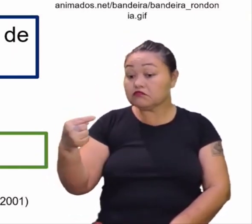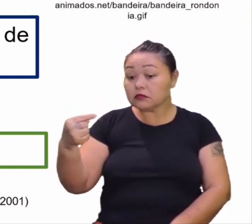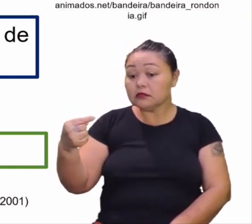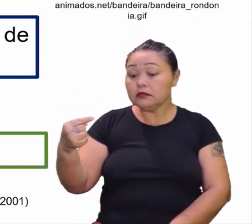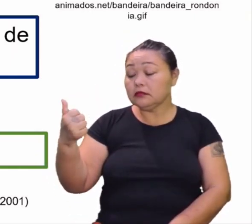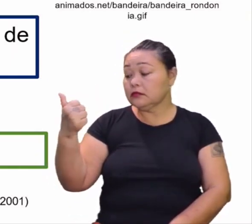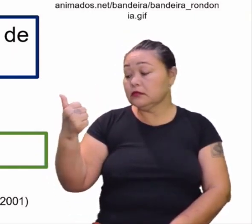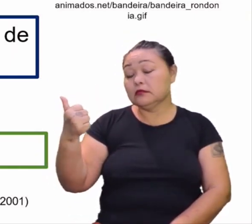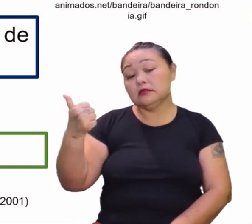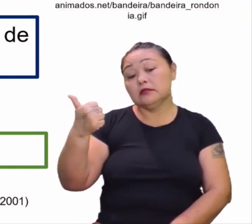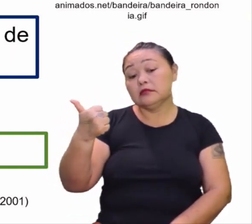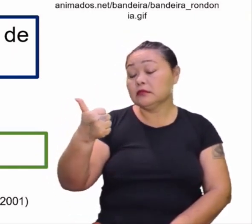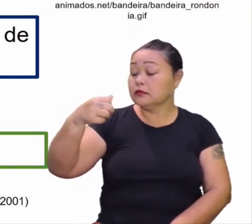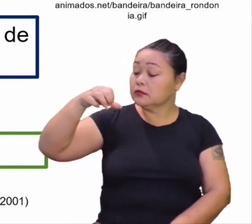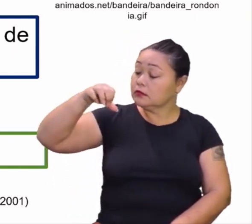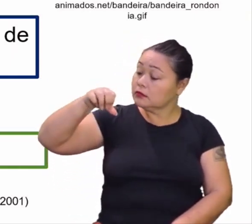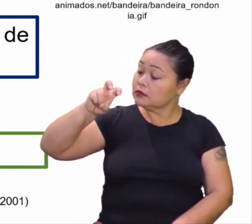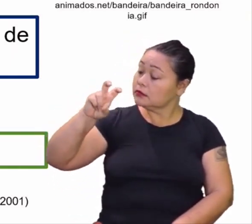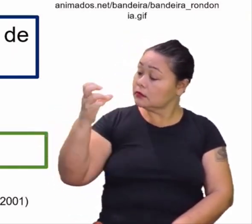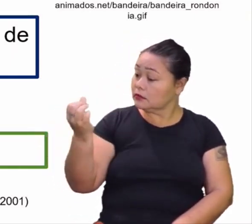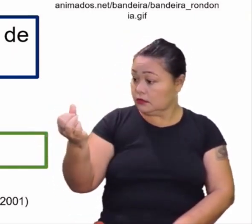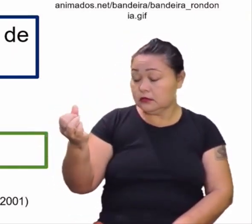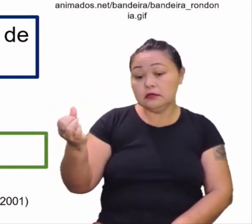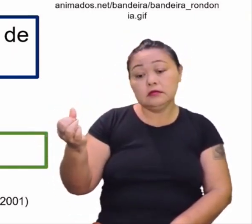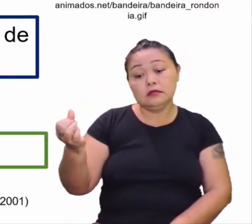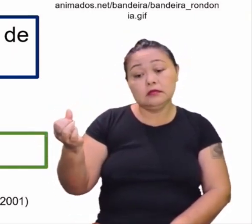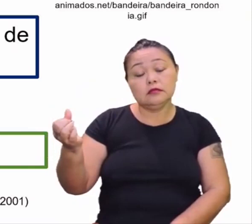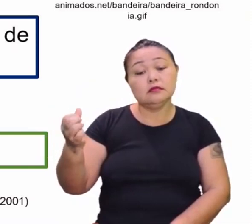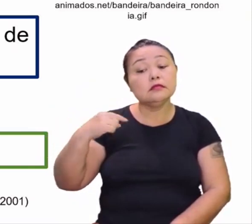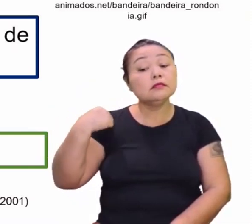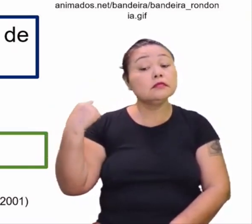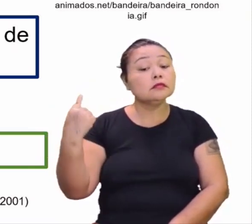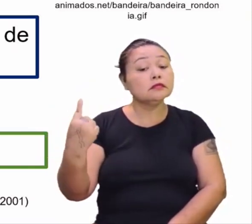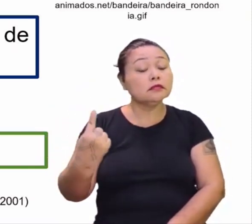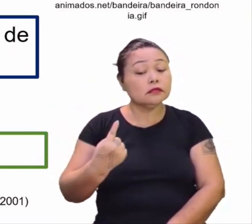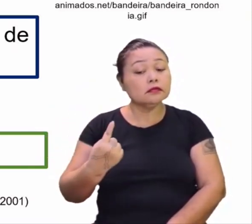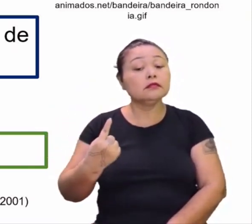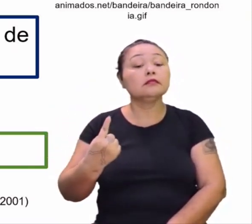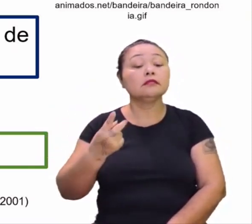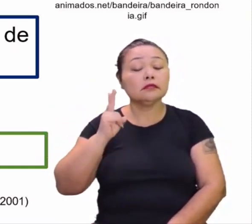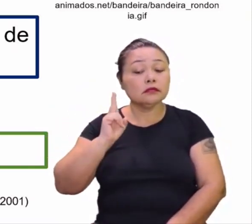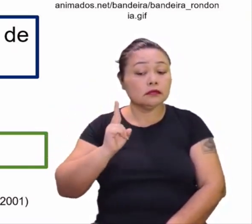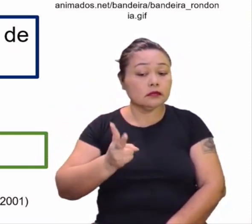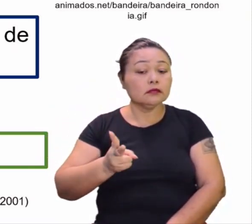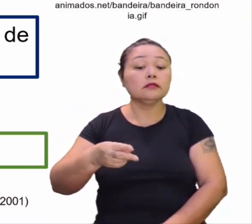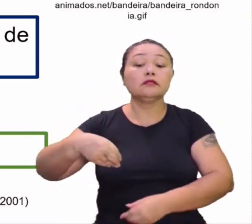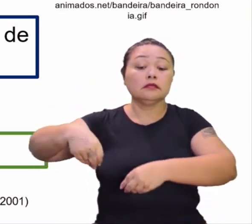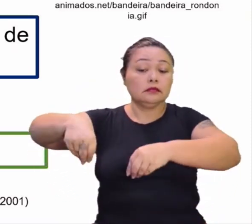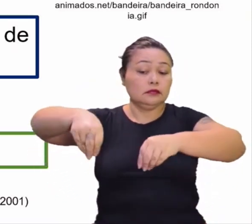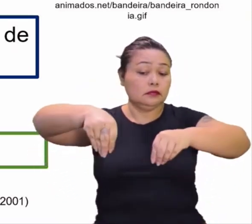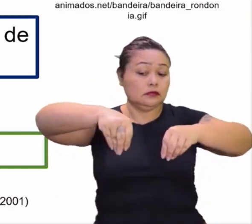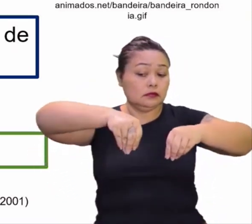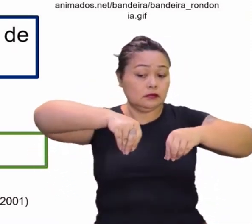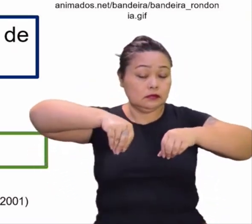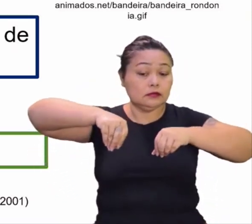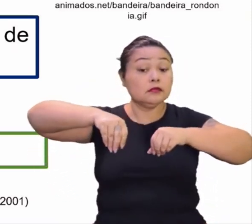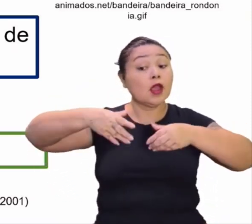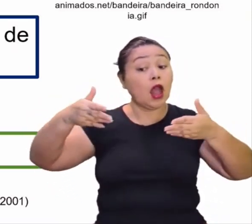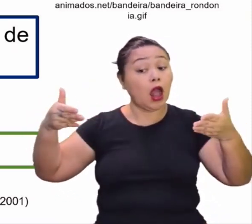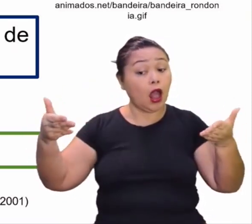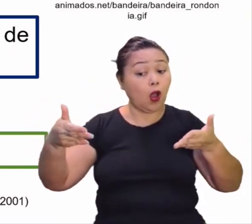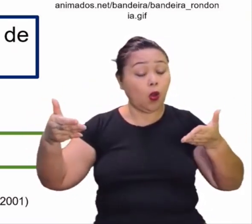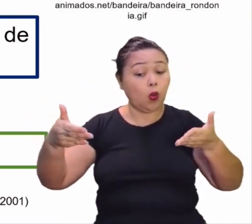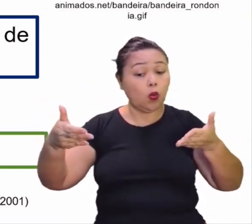Posteriormente, já em 1956, Rogério, nós continuaremos como território. Exato. Só